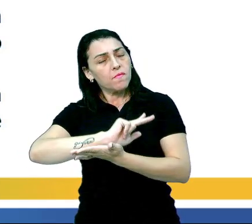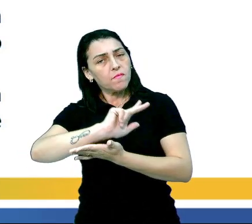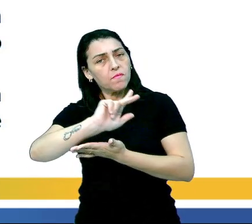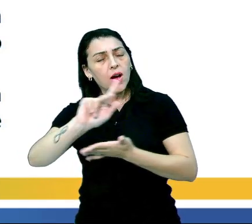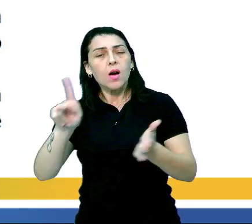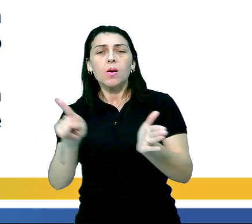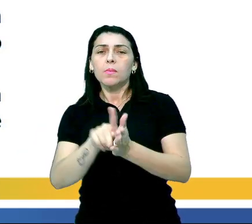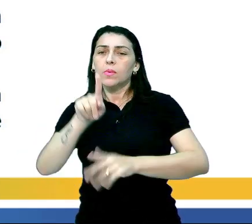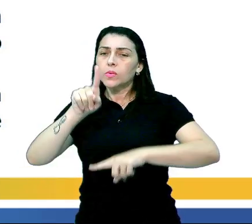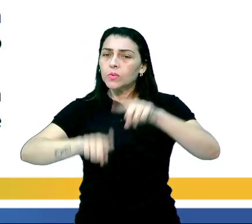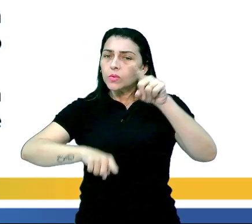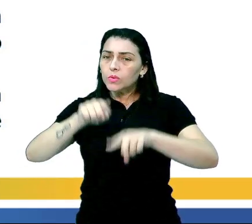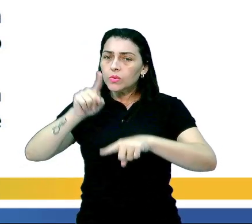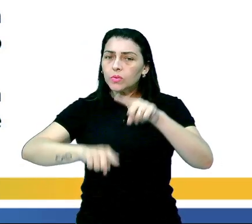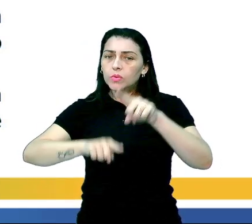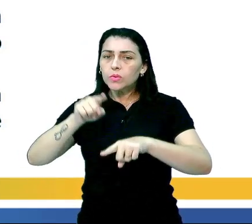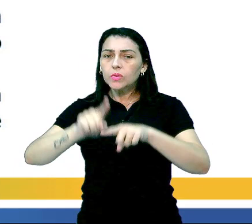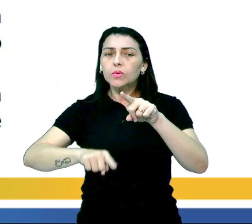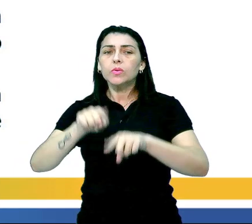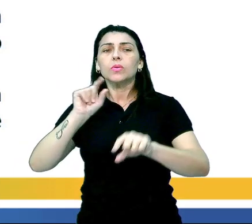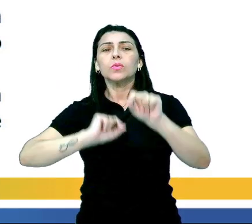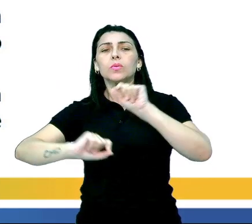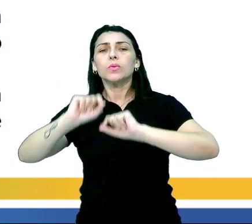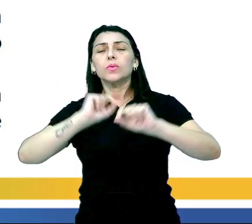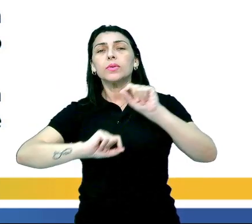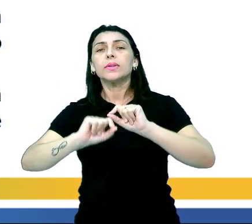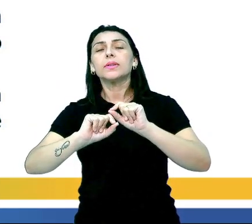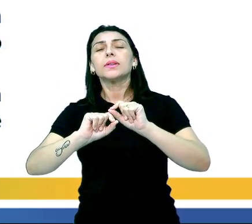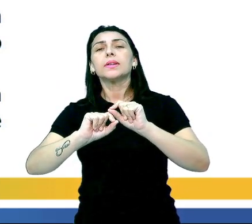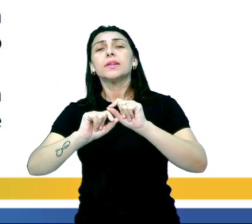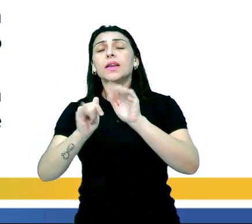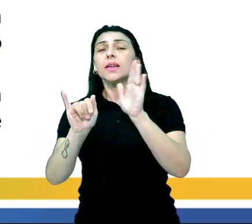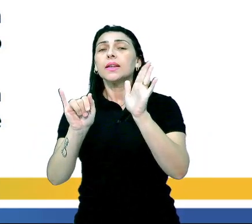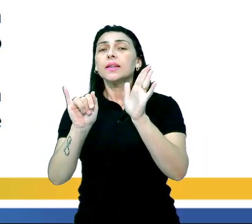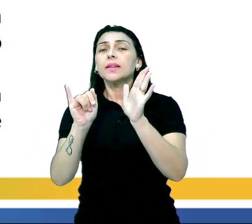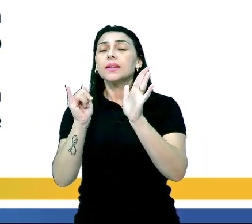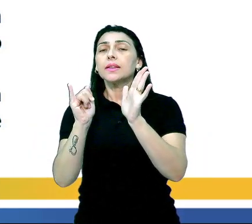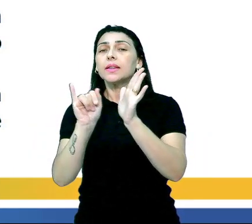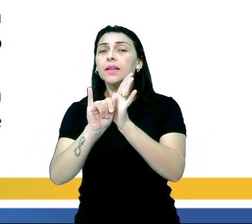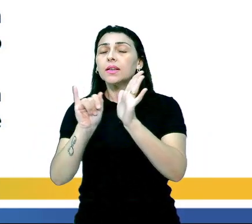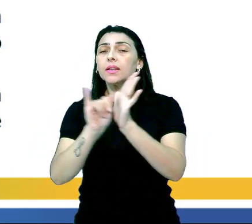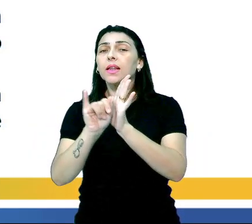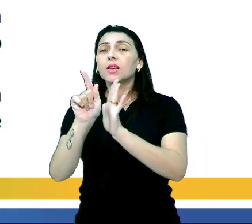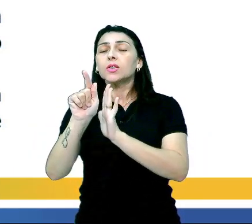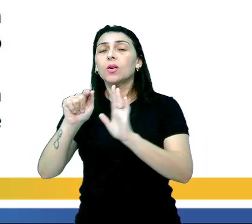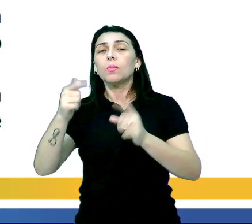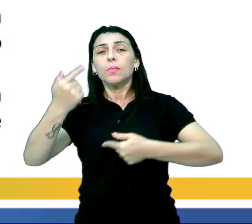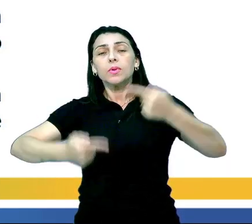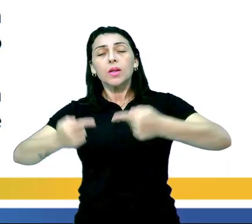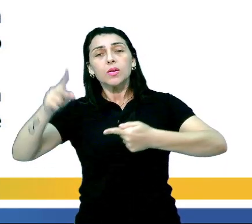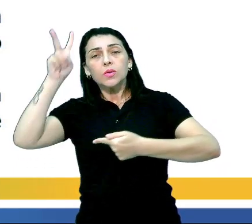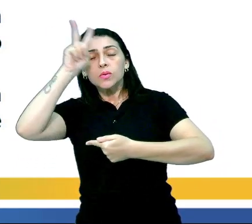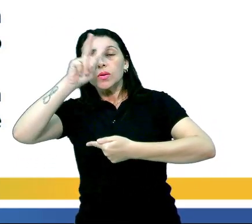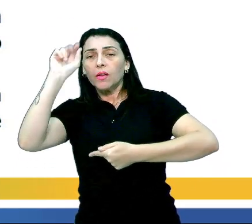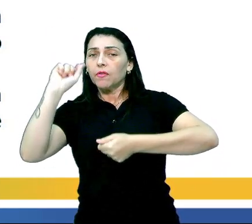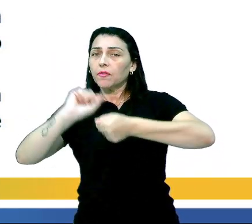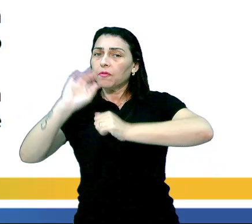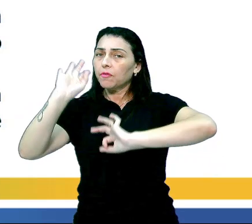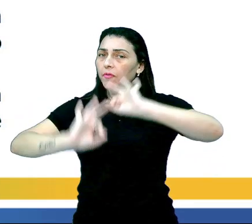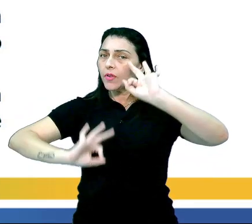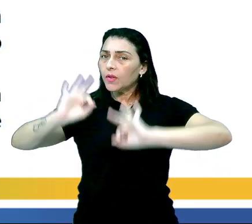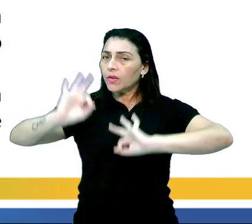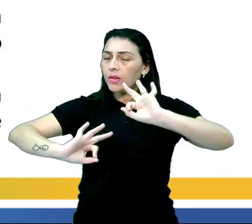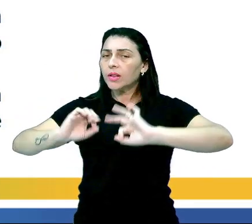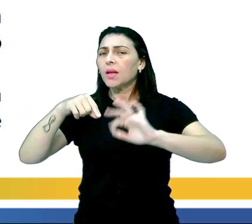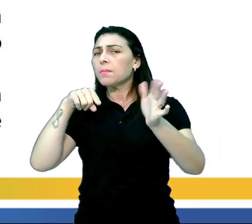como produtos de uma sobreposição de identidade geopolítica e historicamente construídas. Aí